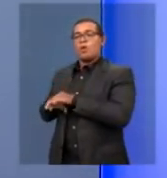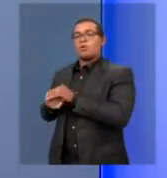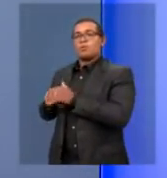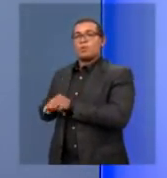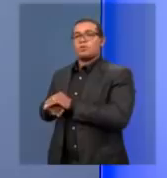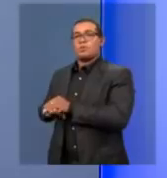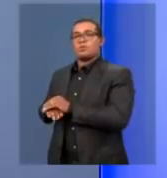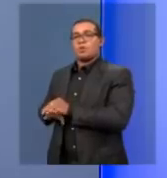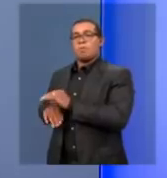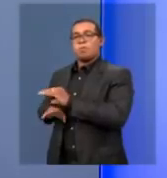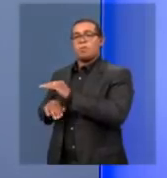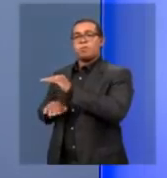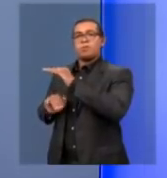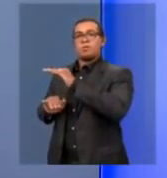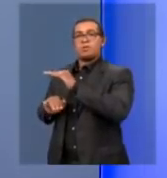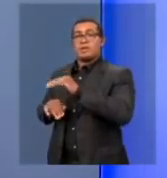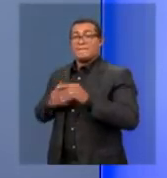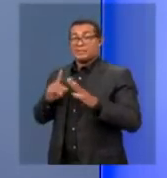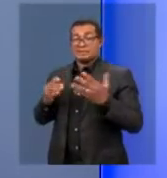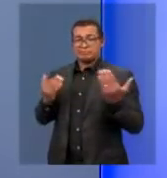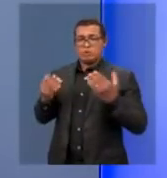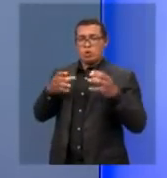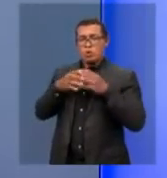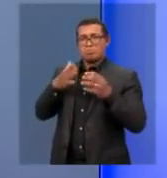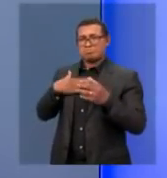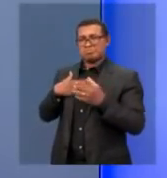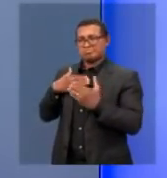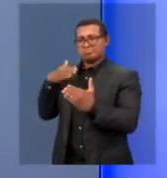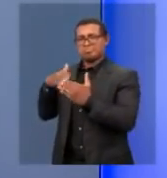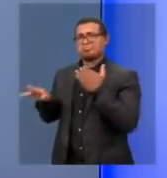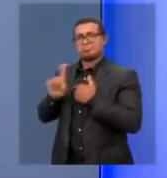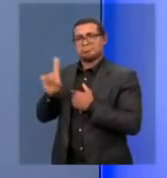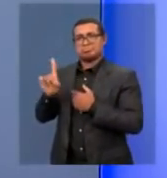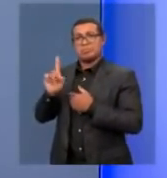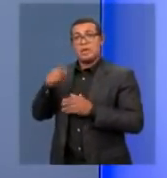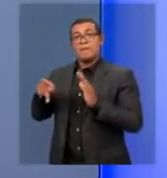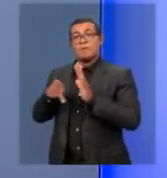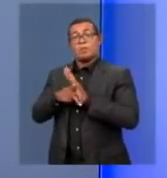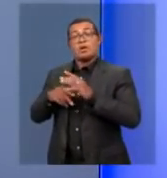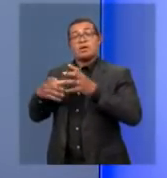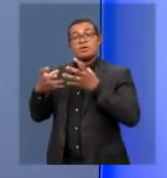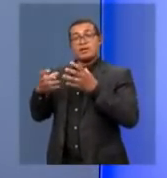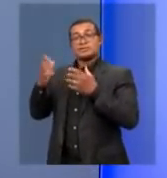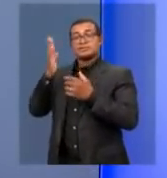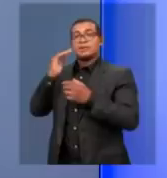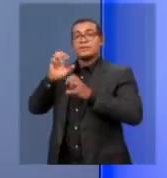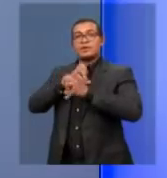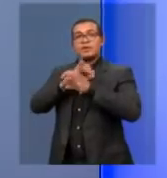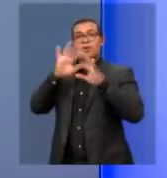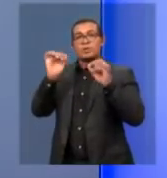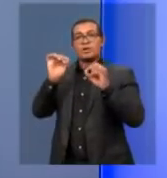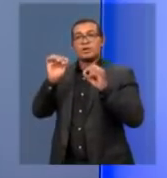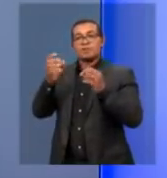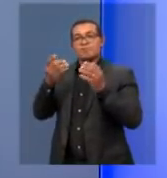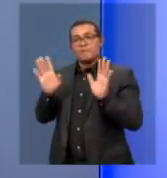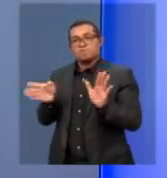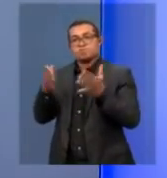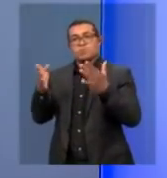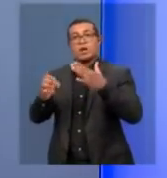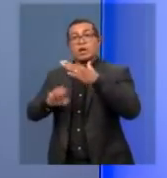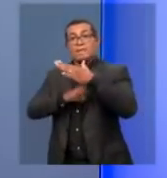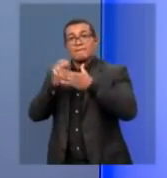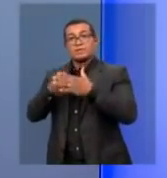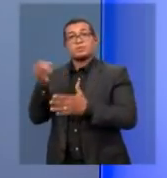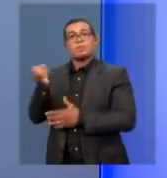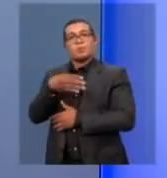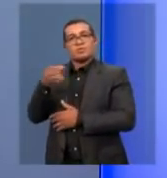o pessoal nós queremos empresas que façam desenvolvimento a empresa moderna uma empresa que é gere novas oportunidades e que